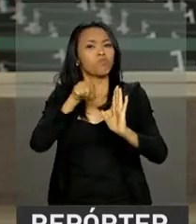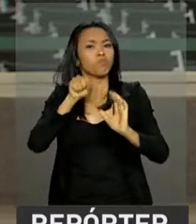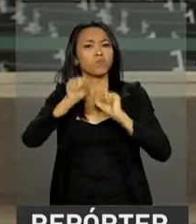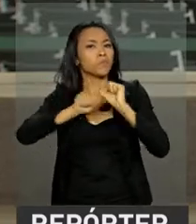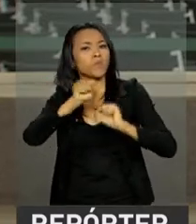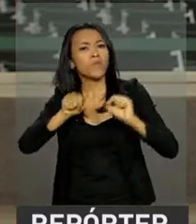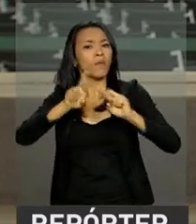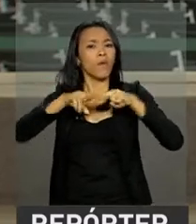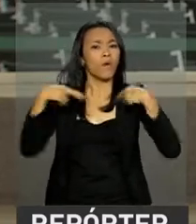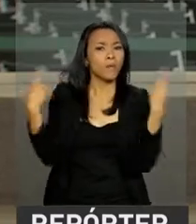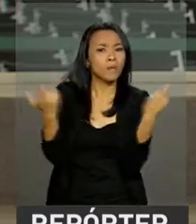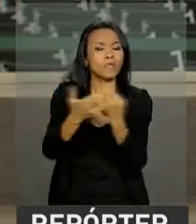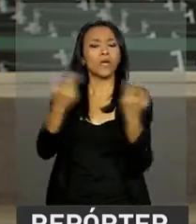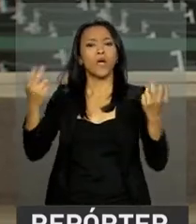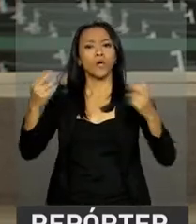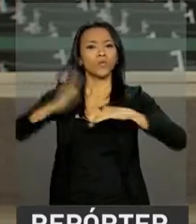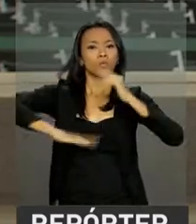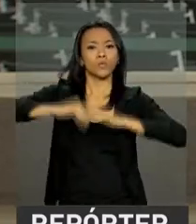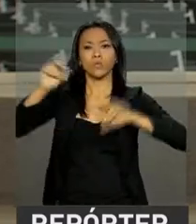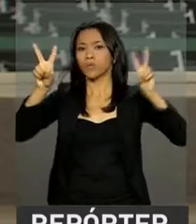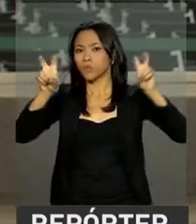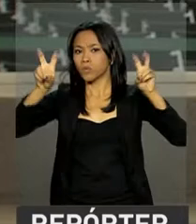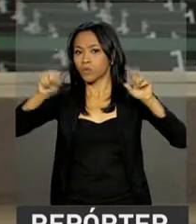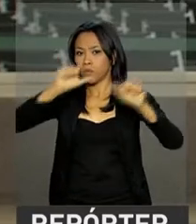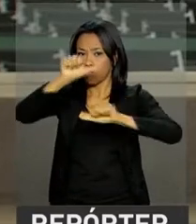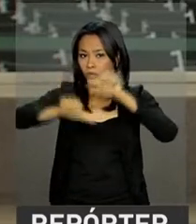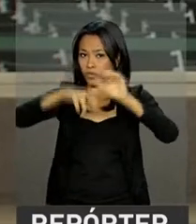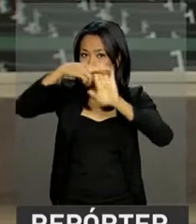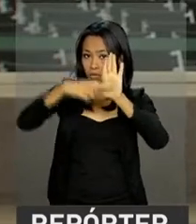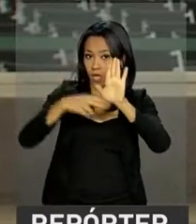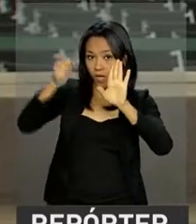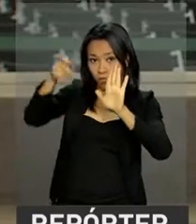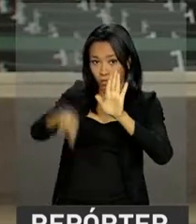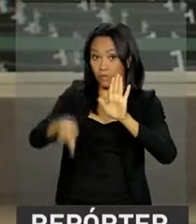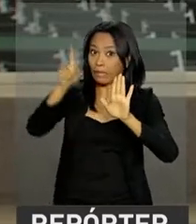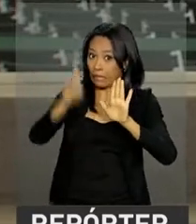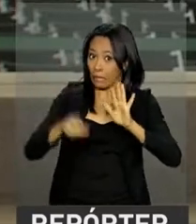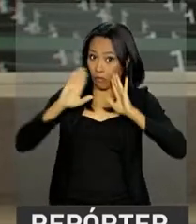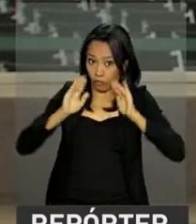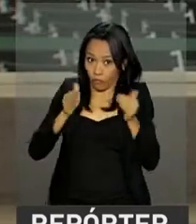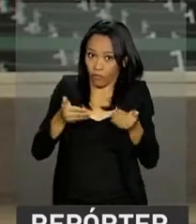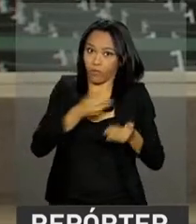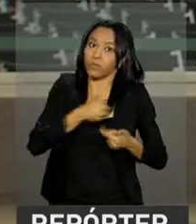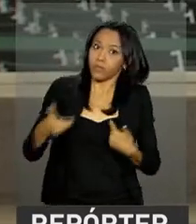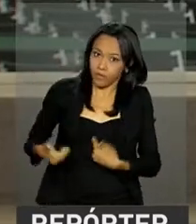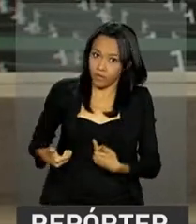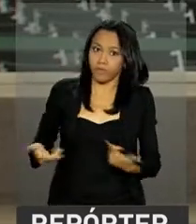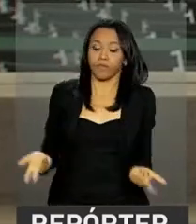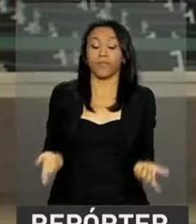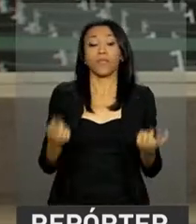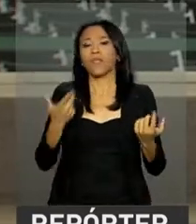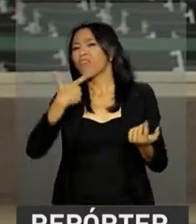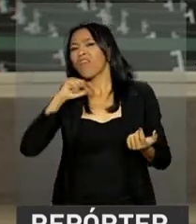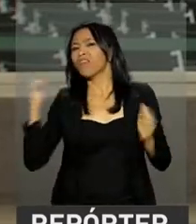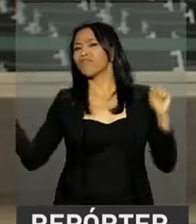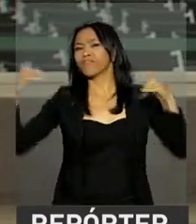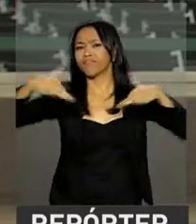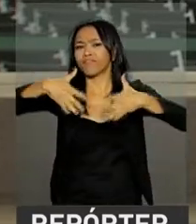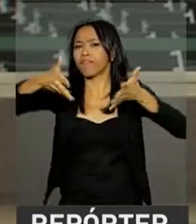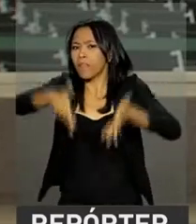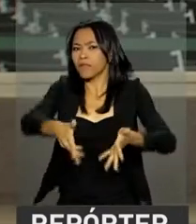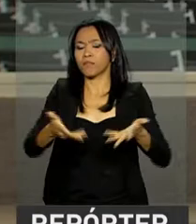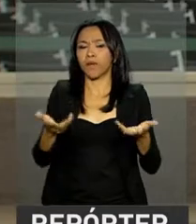discutir a reforma da previdência que continua a ser prioridade para o governo participaram desse encontro líderes